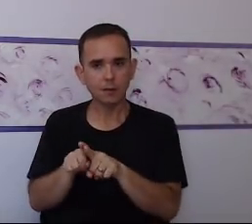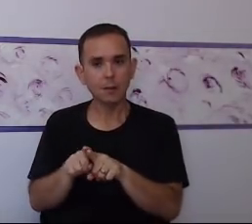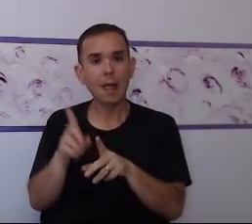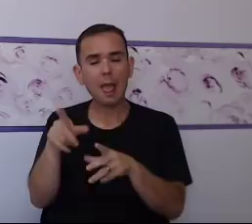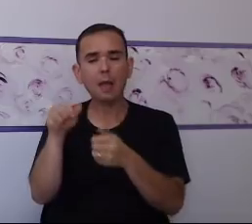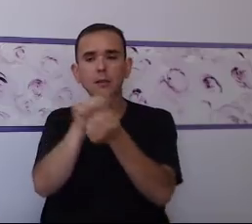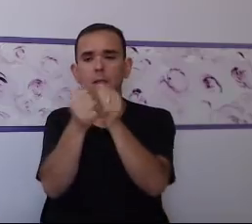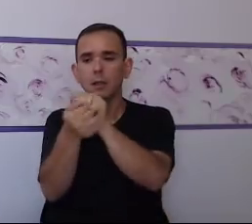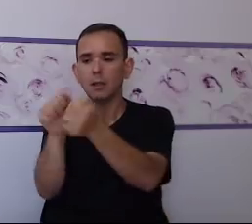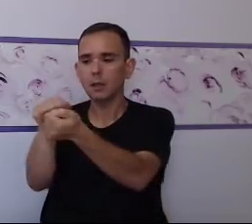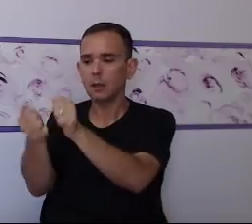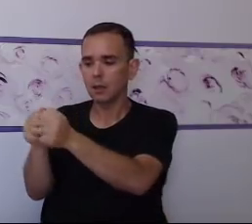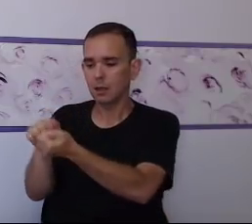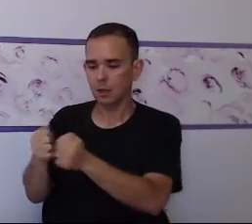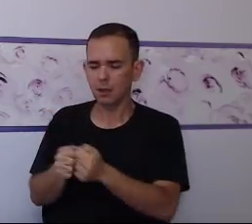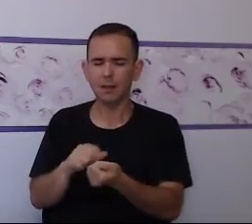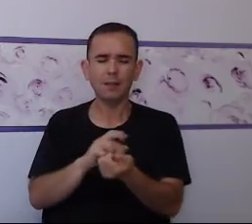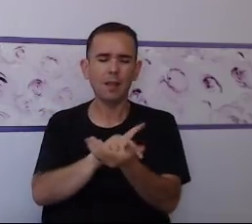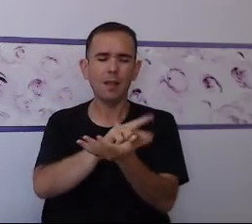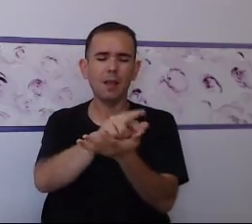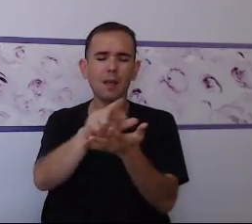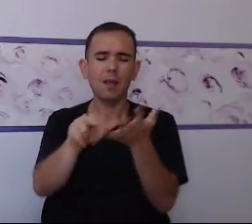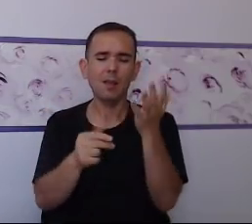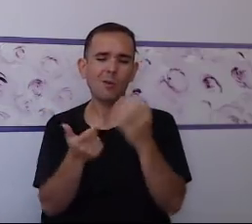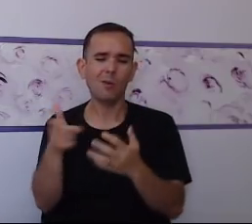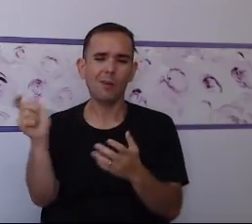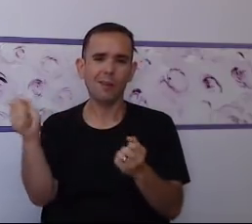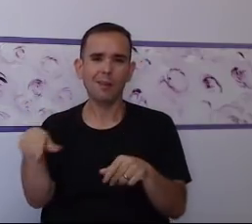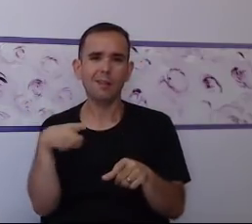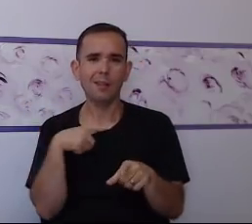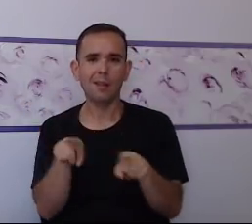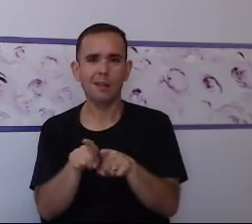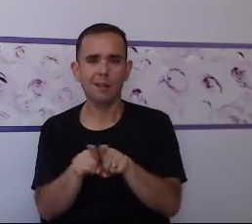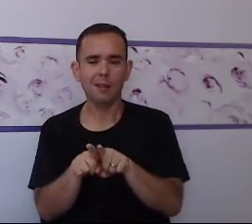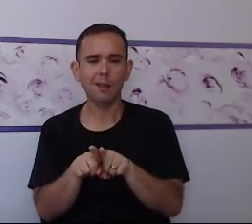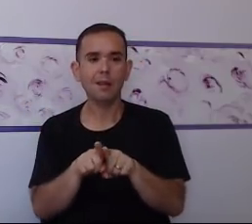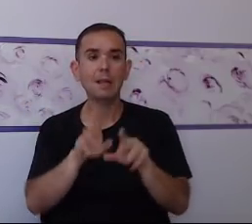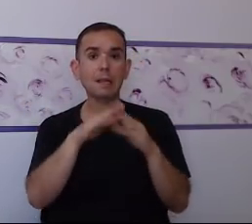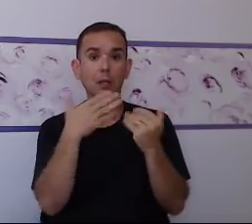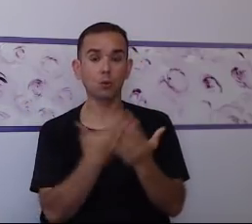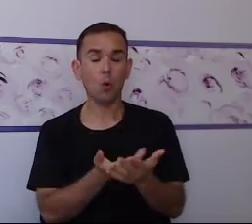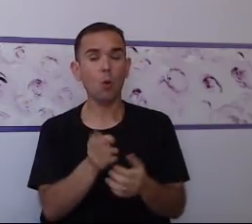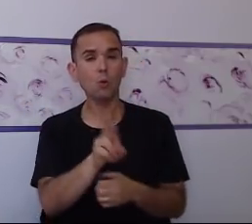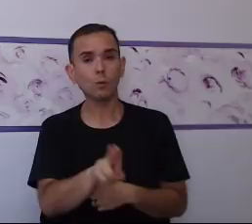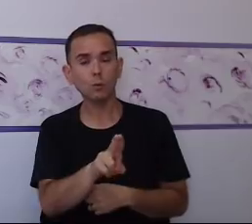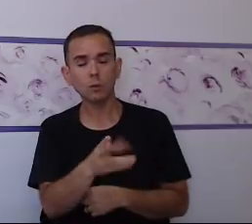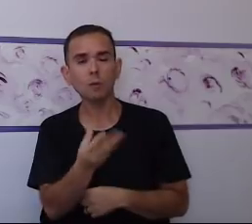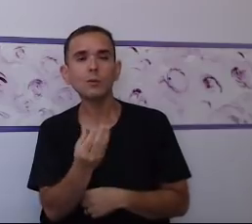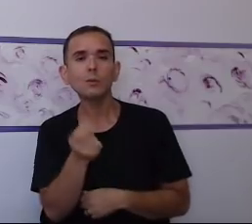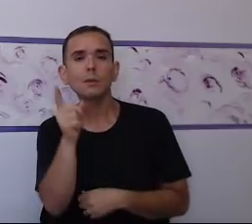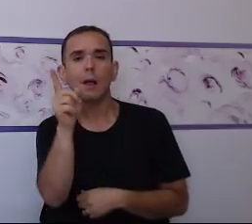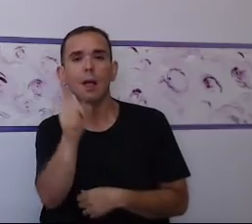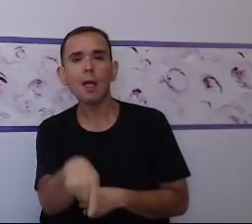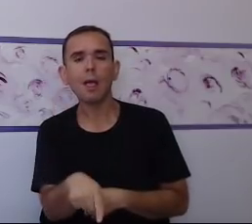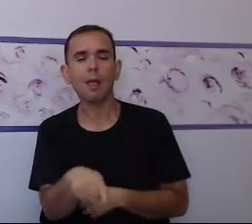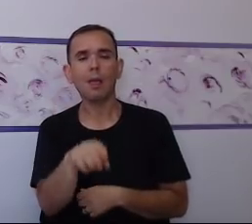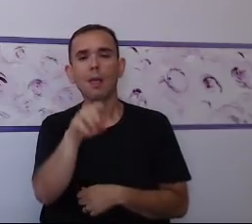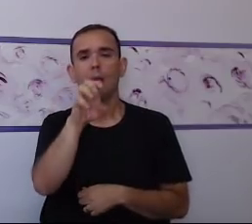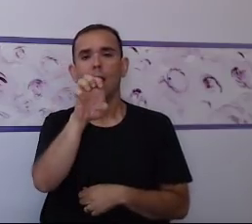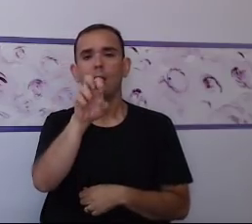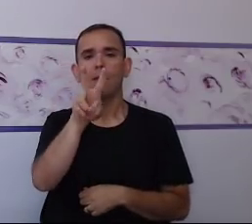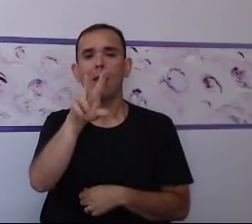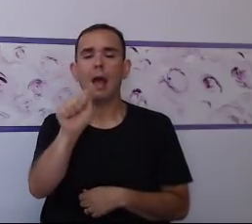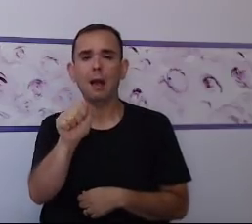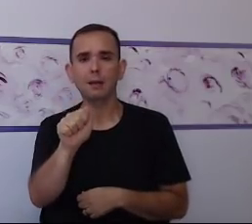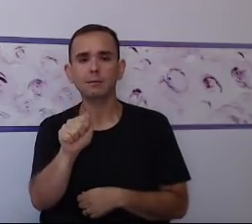são os adaptadores. Tem vários outros tipos de adaptadores. Nas escolas, a gente utiliza muito o adaptador em EVA.